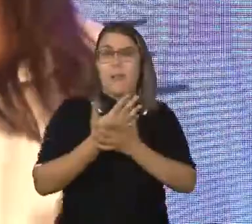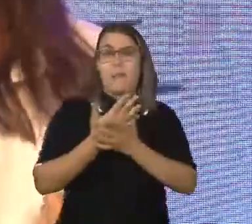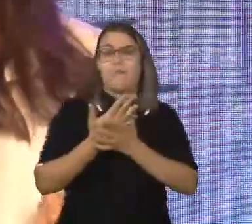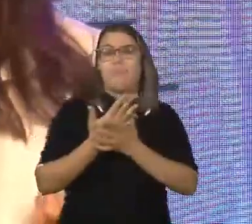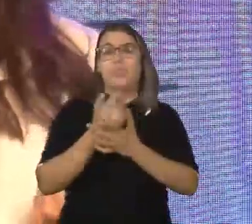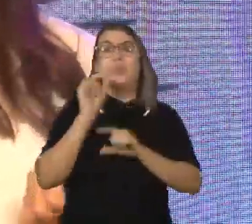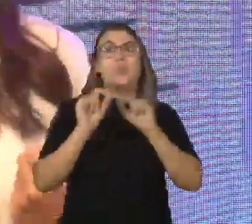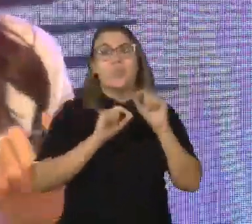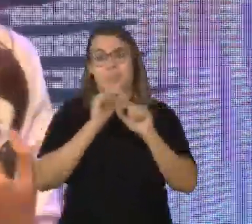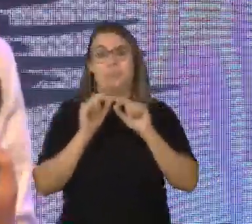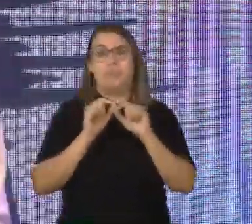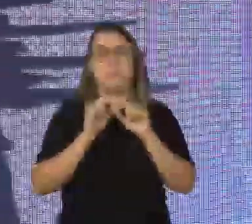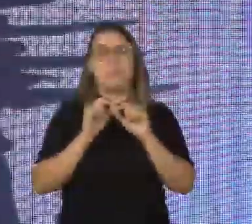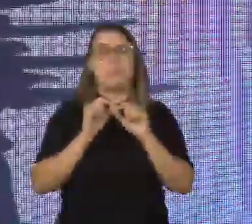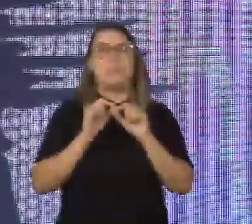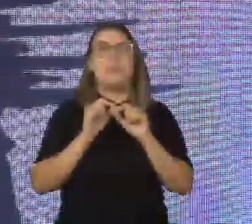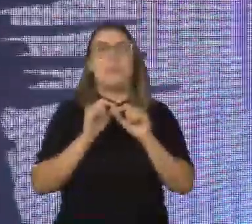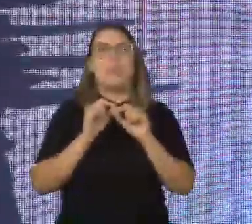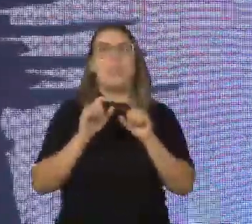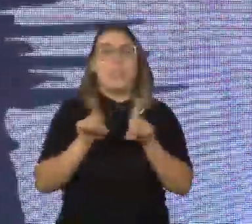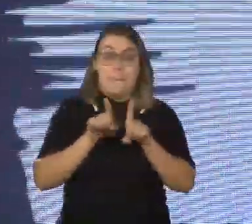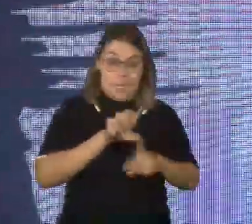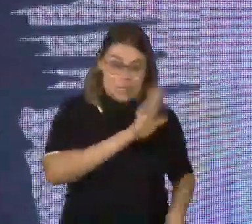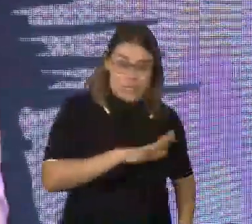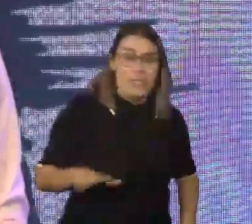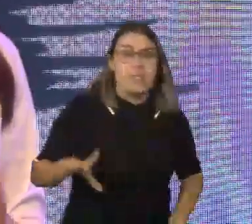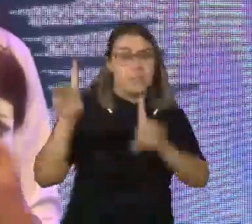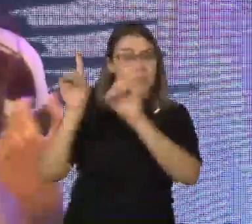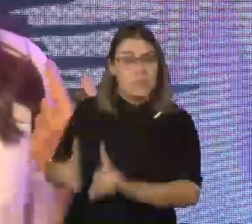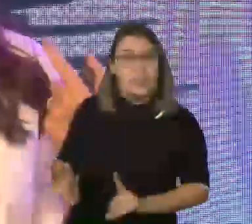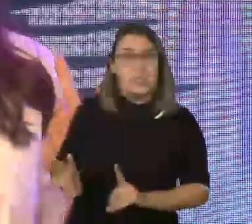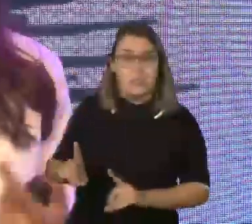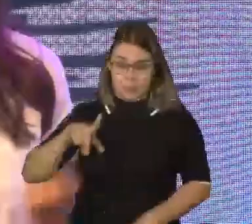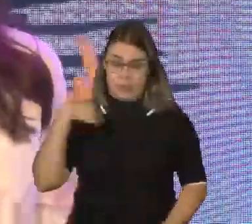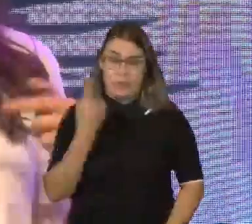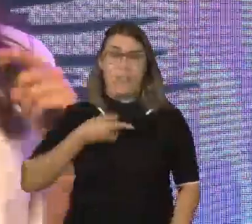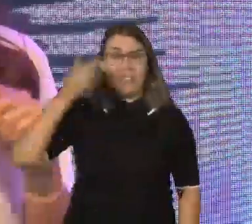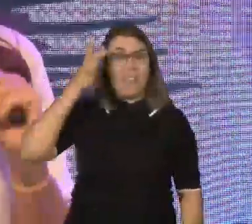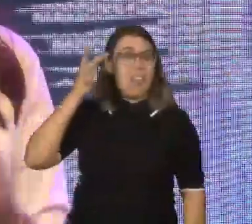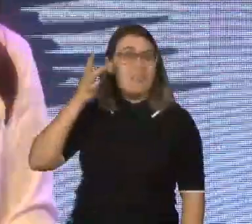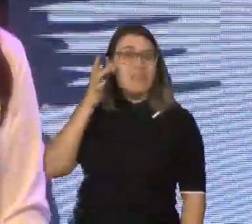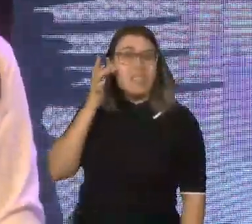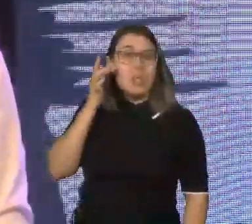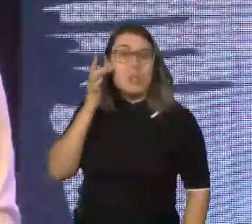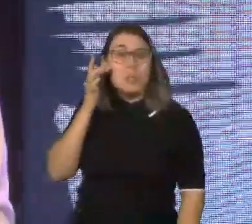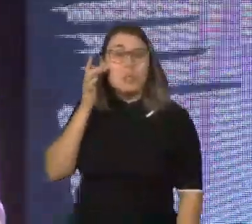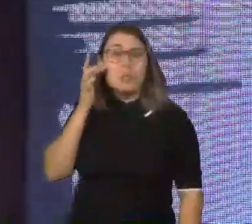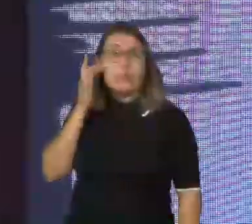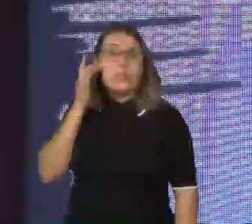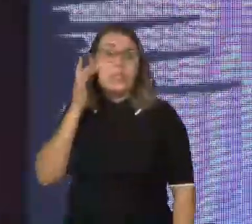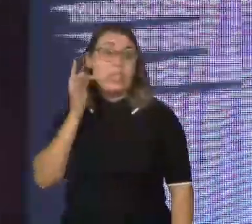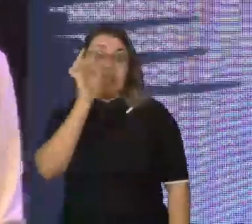em relação a elas, principalmente as crianças com deficiência, pois nós achamos equivocadamente